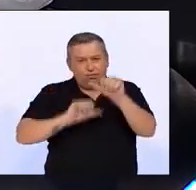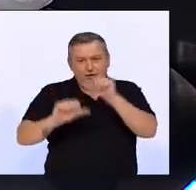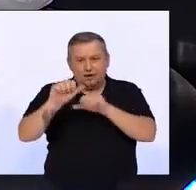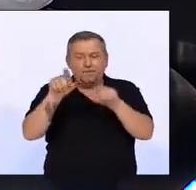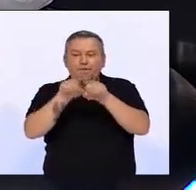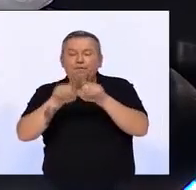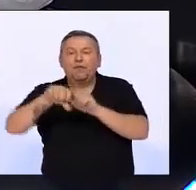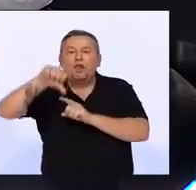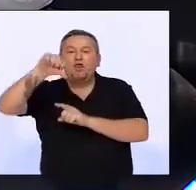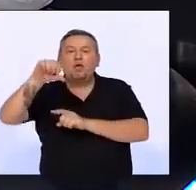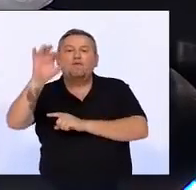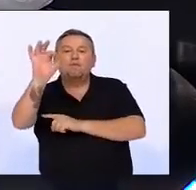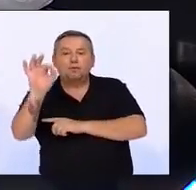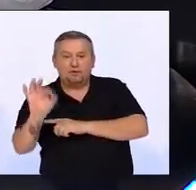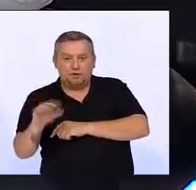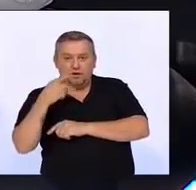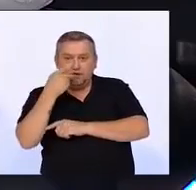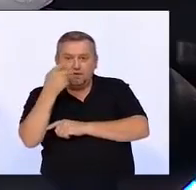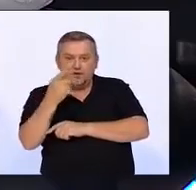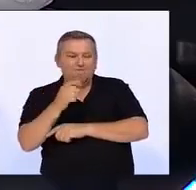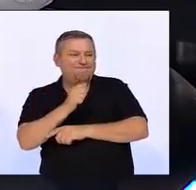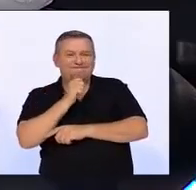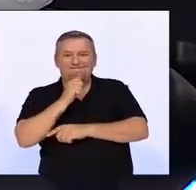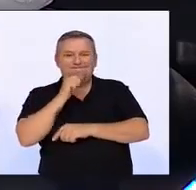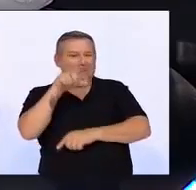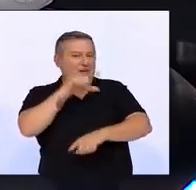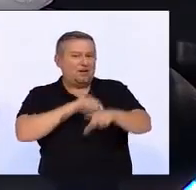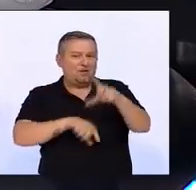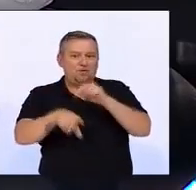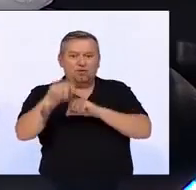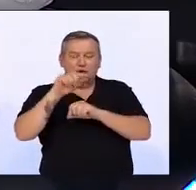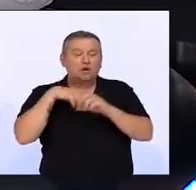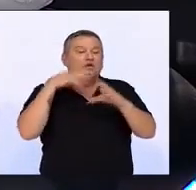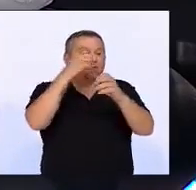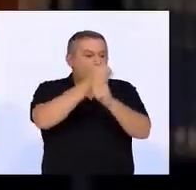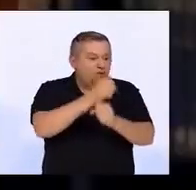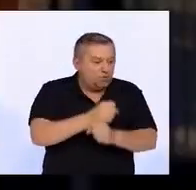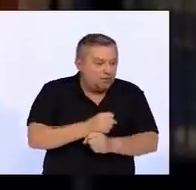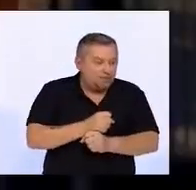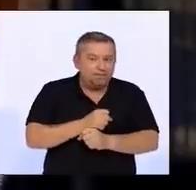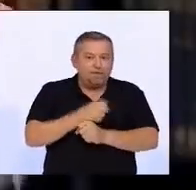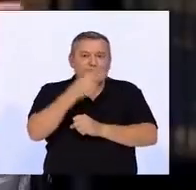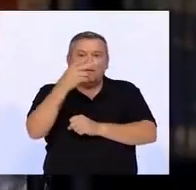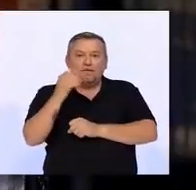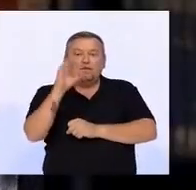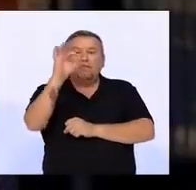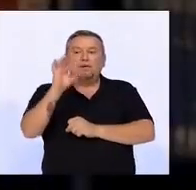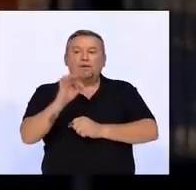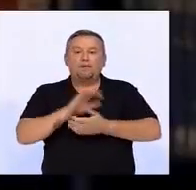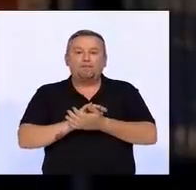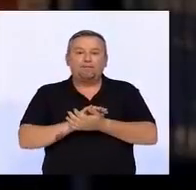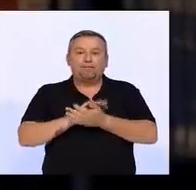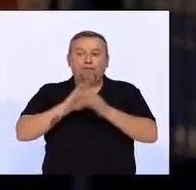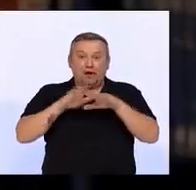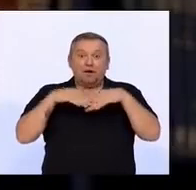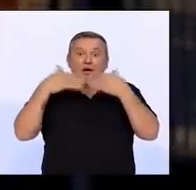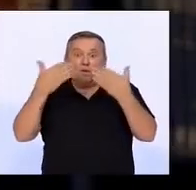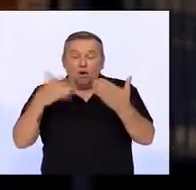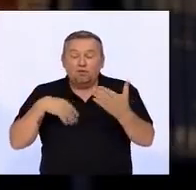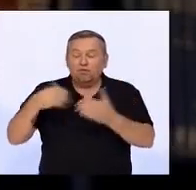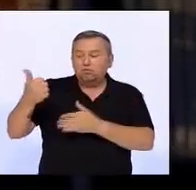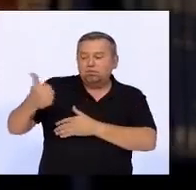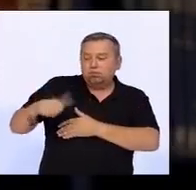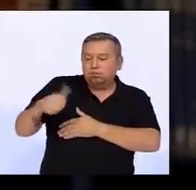últimas pesquisas dizendo que não definiram o seu candidato, então, soma isso, dá 20%. Dá 20%. E quando analisa